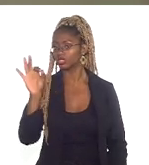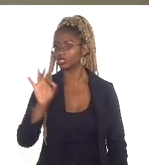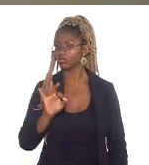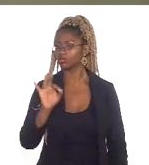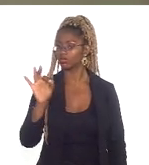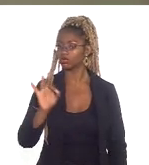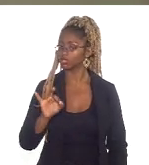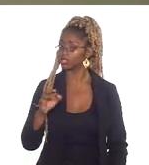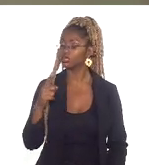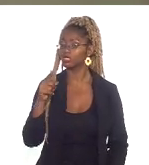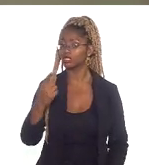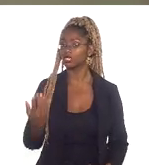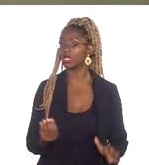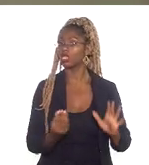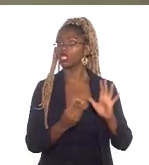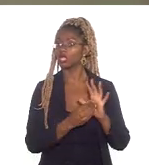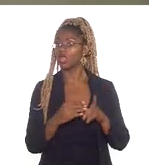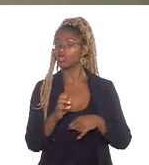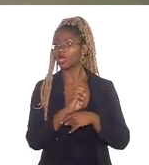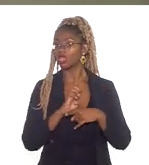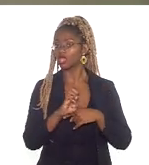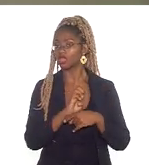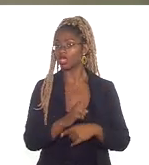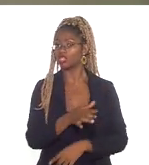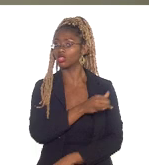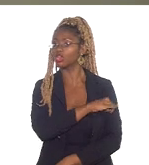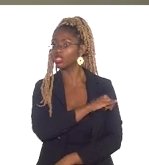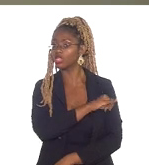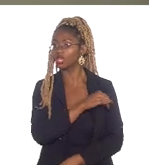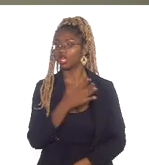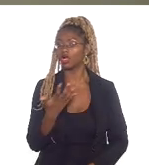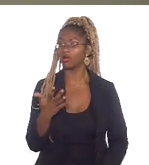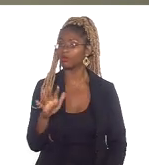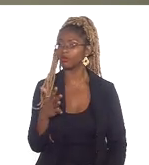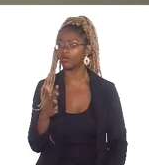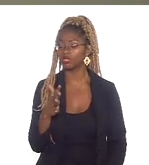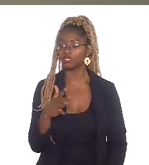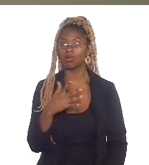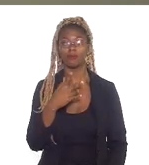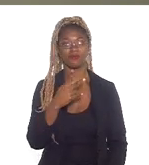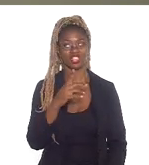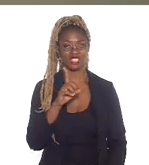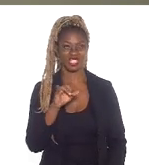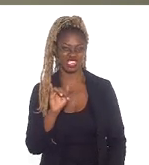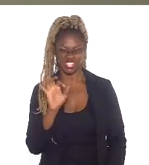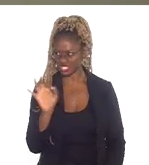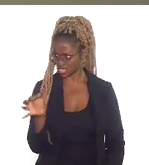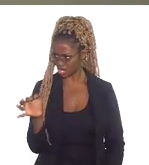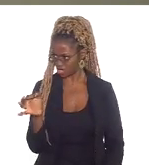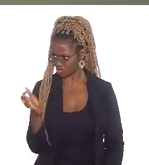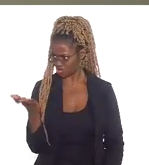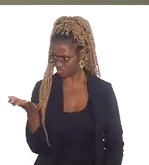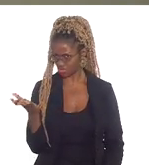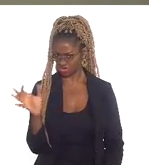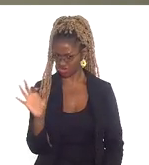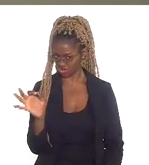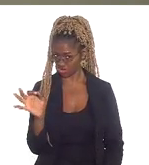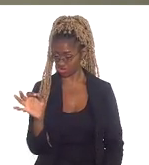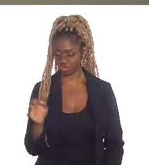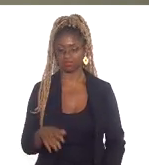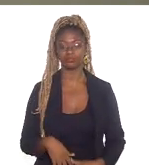estão alocados no nosso estado do Rio de Janeiro, aproximadamente em PDI. É isso? Mais ou menos, doutor